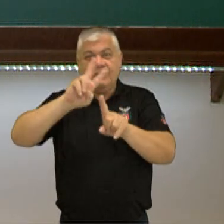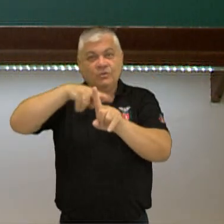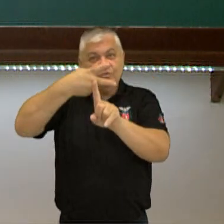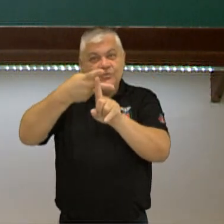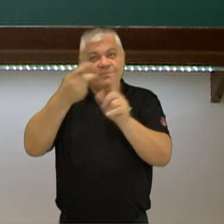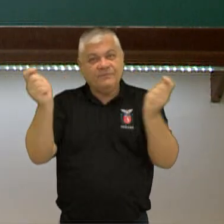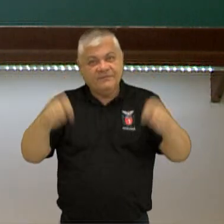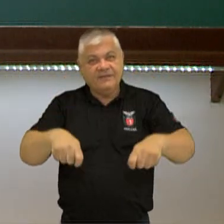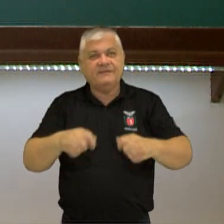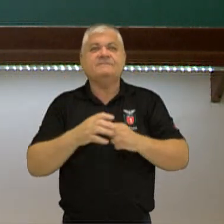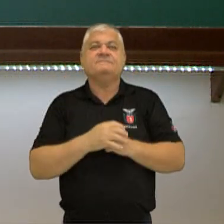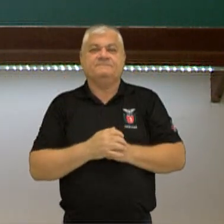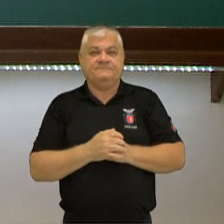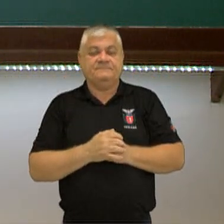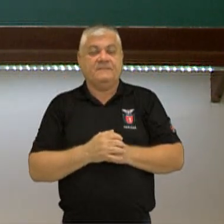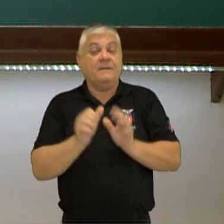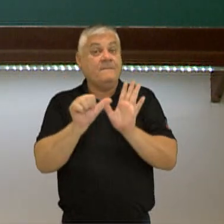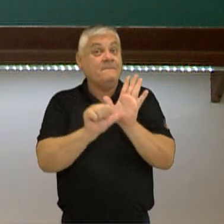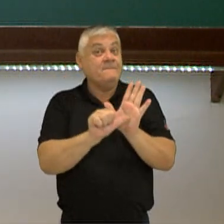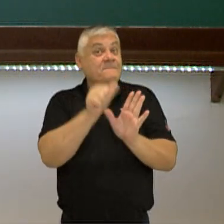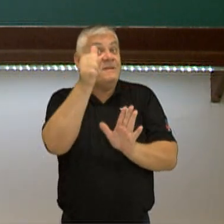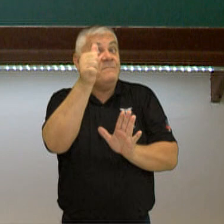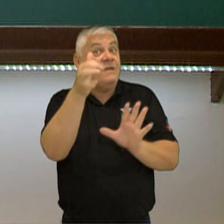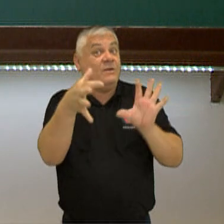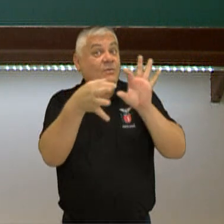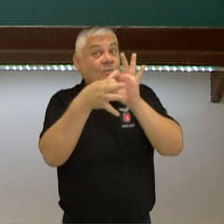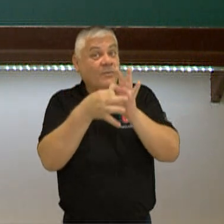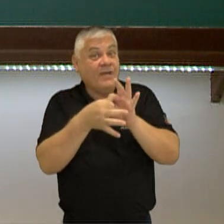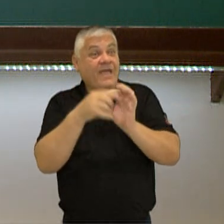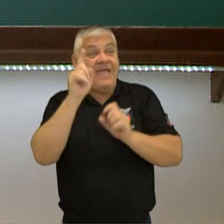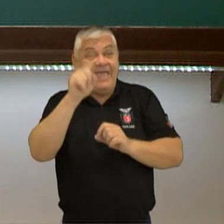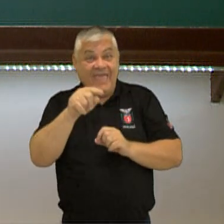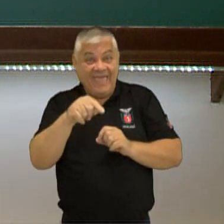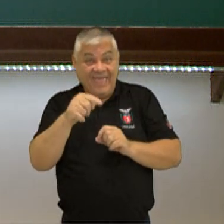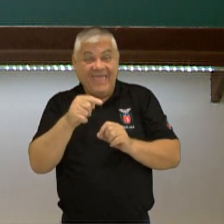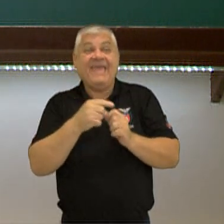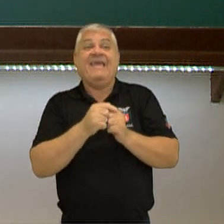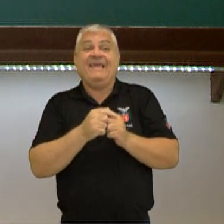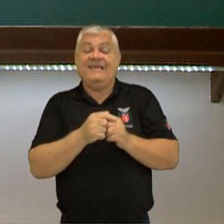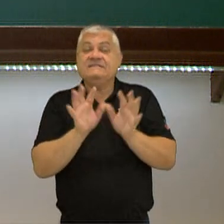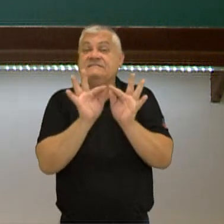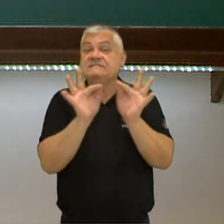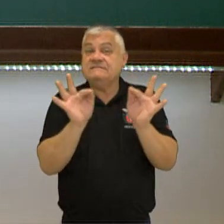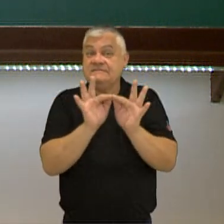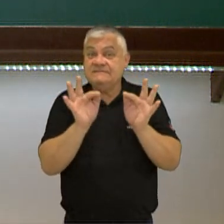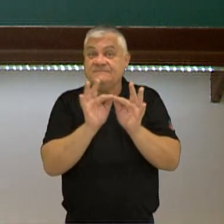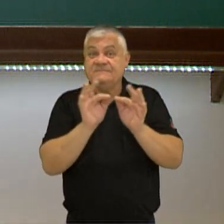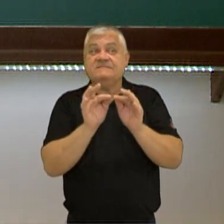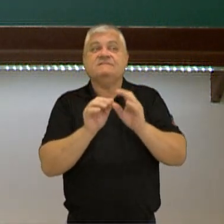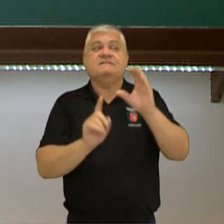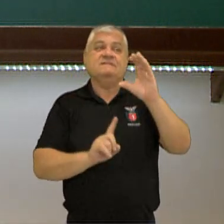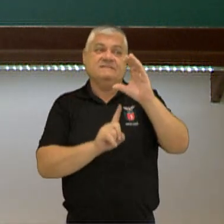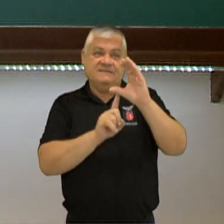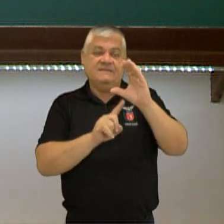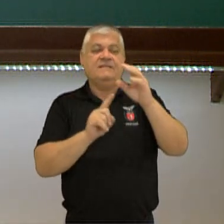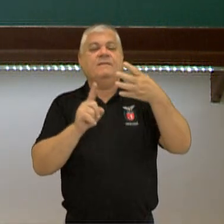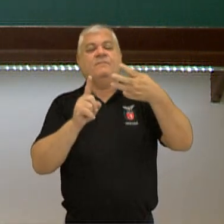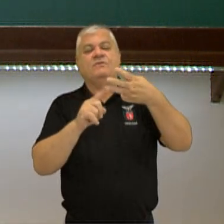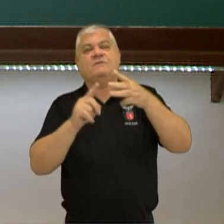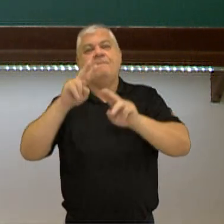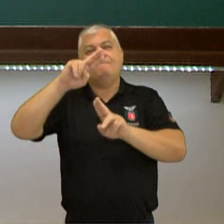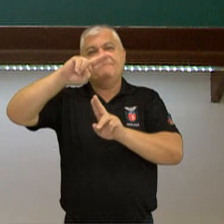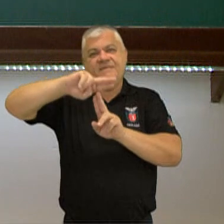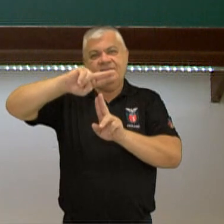Lembrando sempre que a primeira ligação a se formar é a ligação sigma, uma ligação simples, e aí eu tenho π, π,